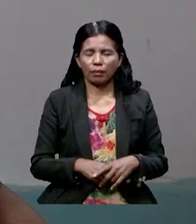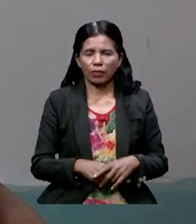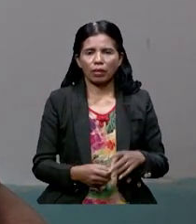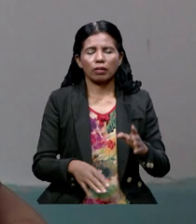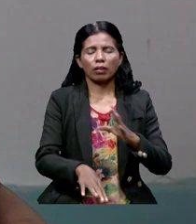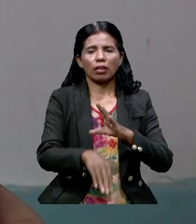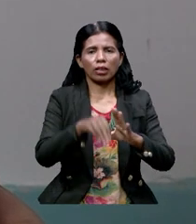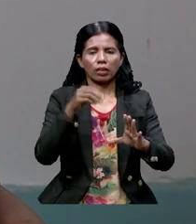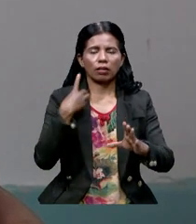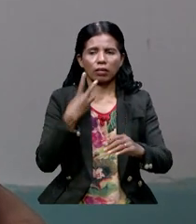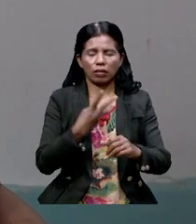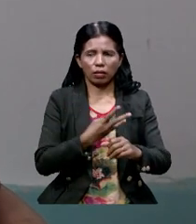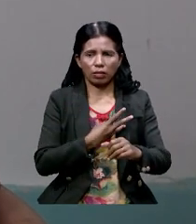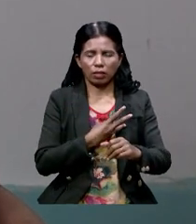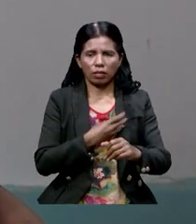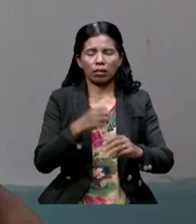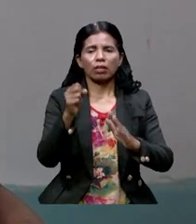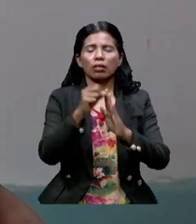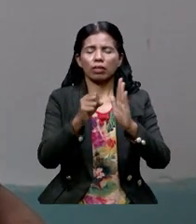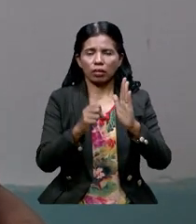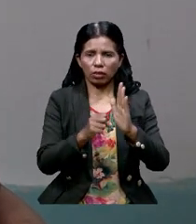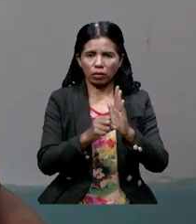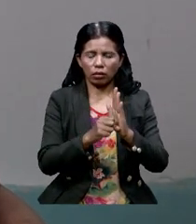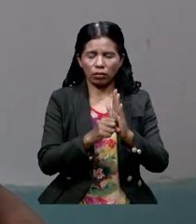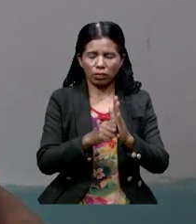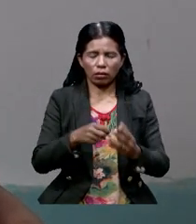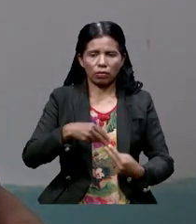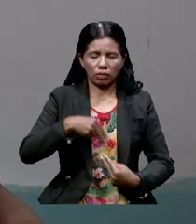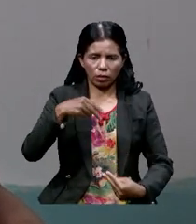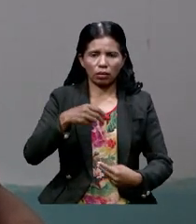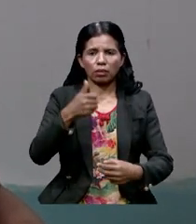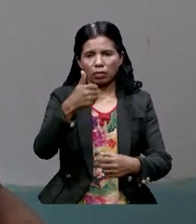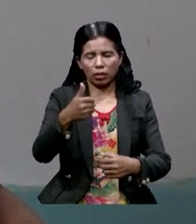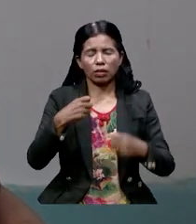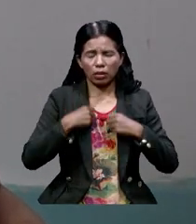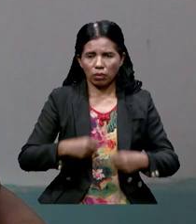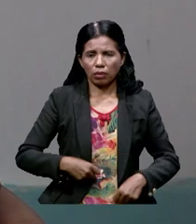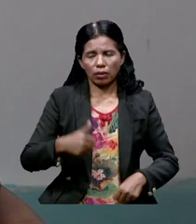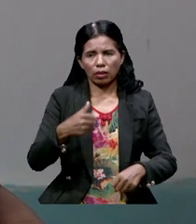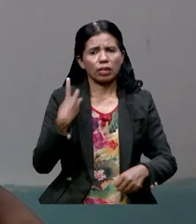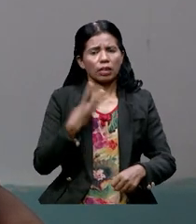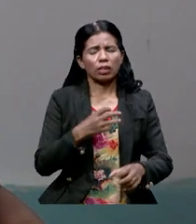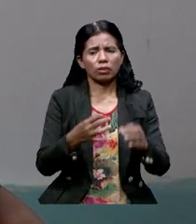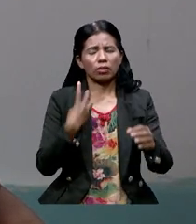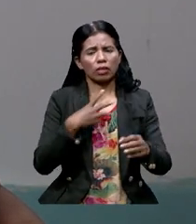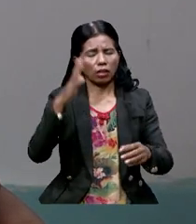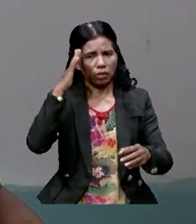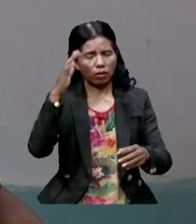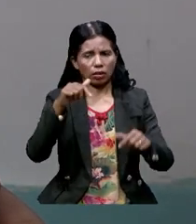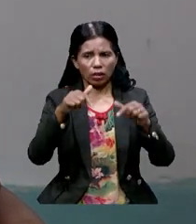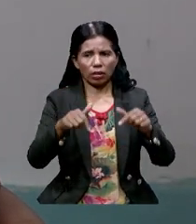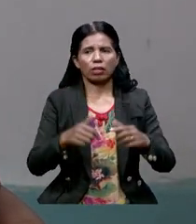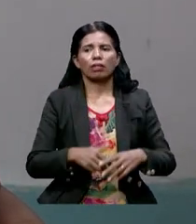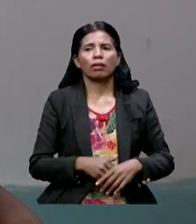asai tenian be status nutrição be fila fale bar normal o dia sei ta hanu indit maca a han e hene hanu